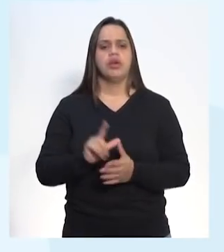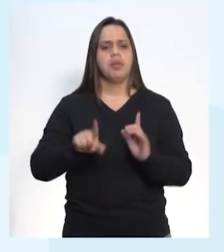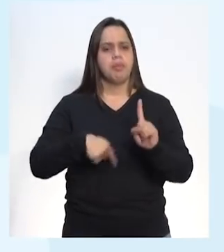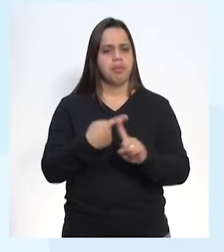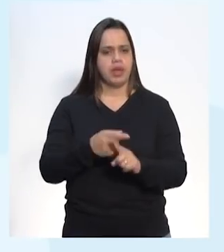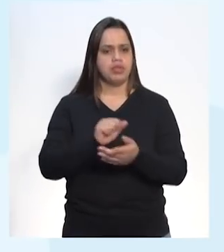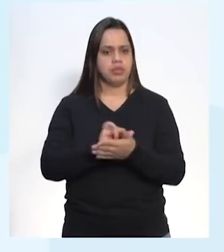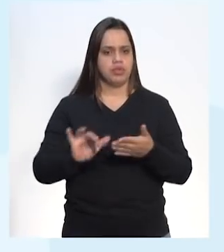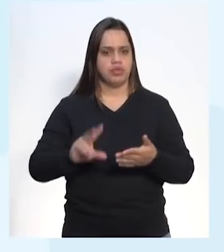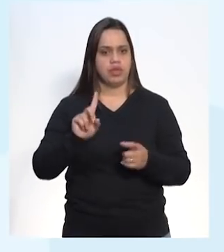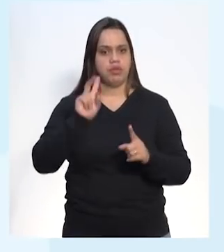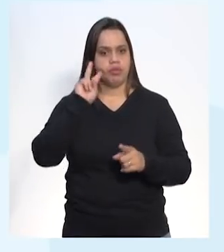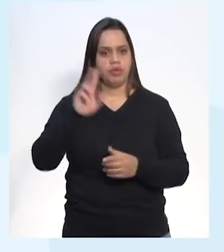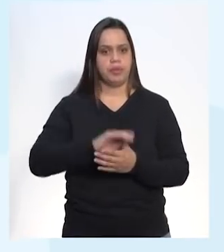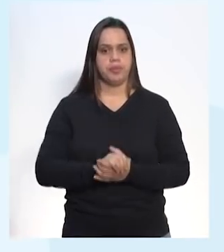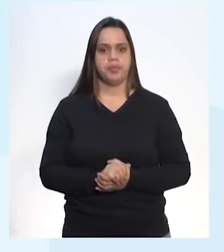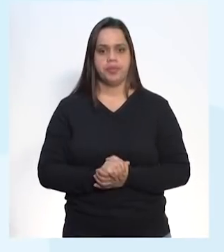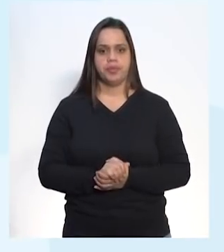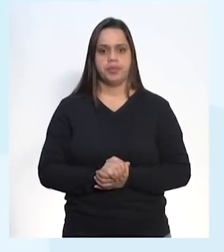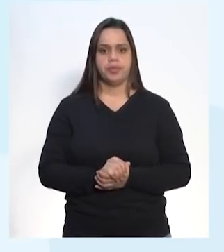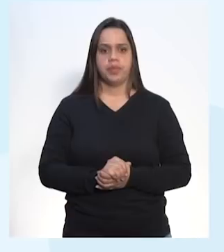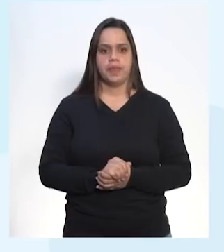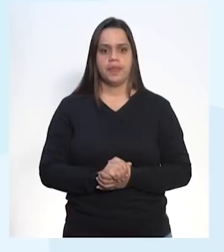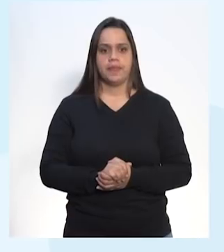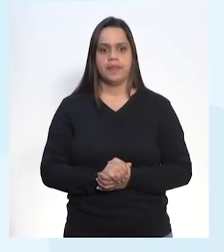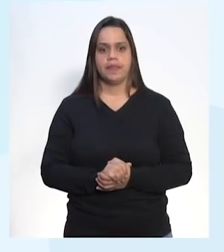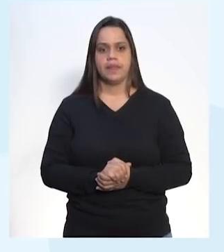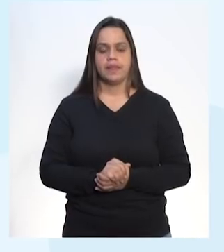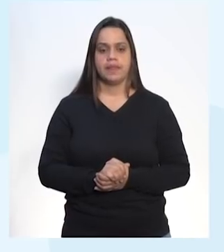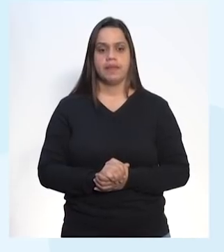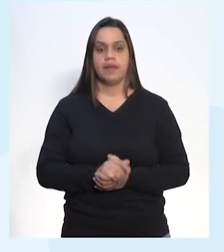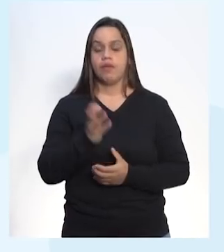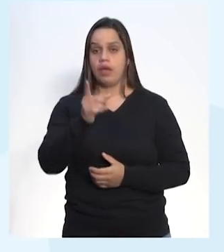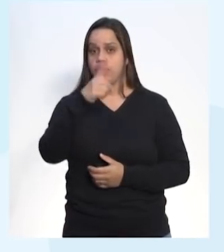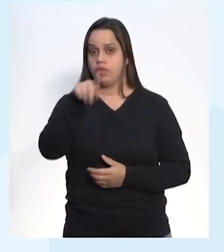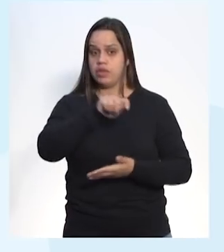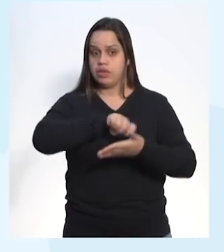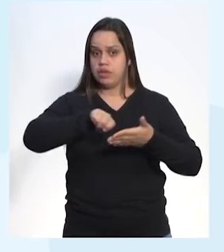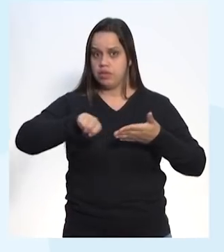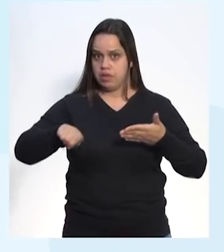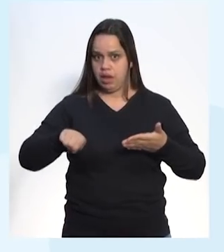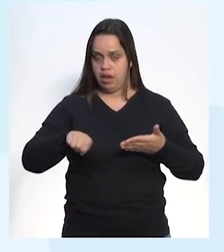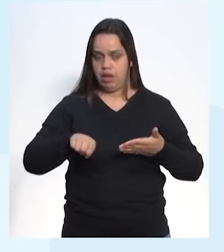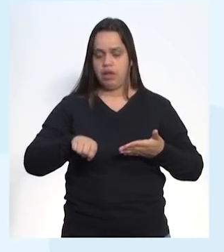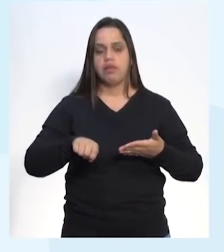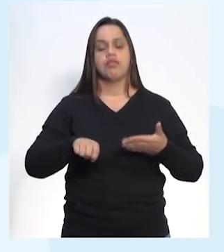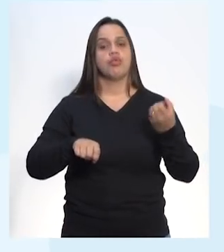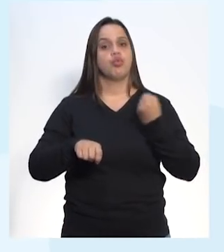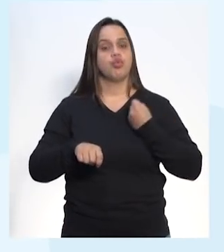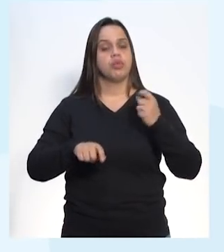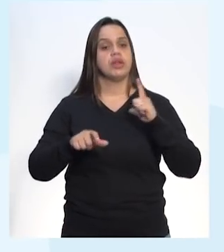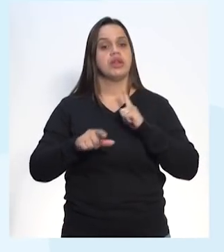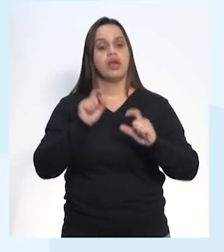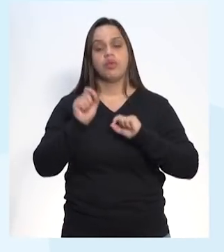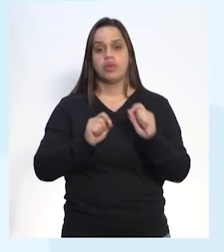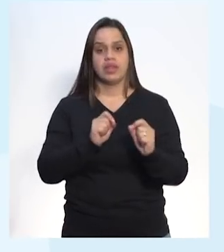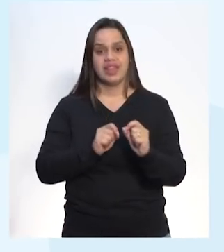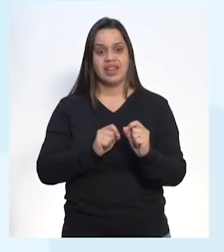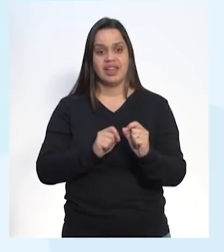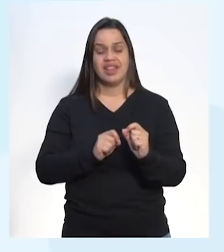algumas situações. Eu quero então que vocês escrevam, no caso aí um número, pensa aí no número para escrever, que